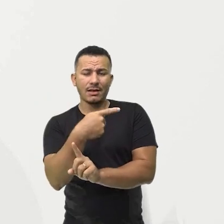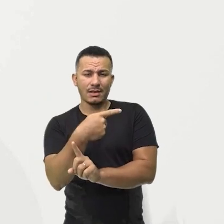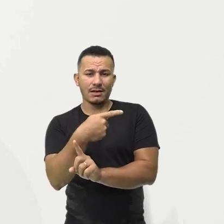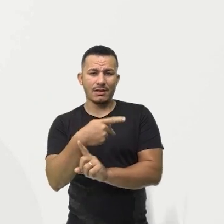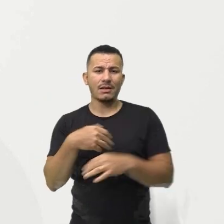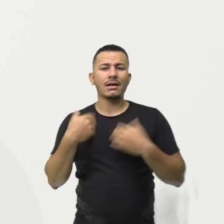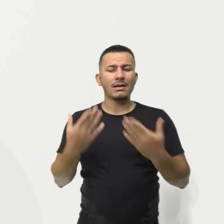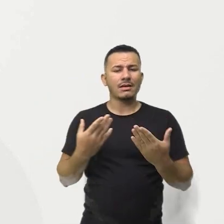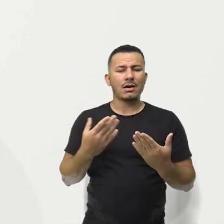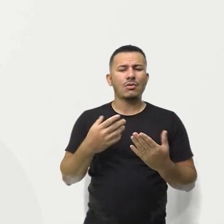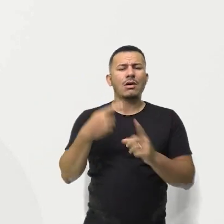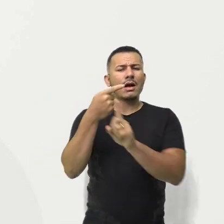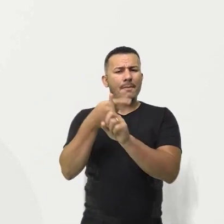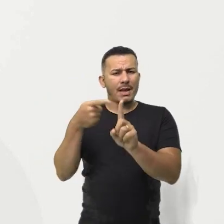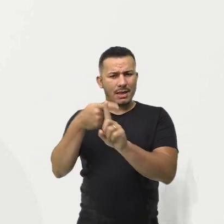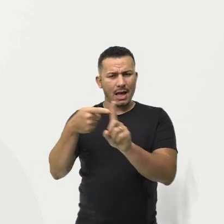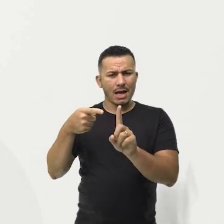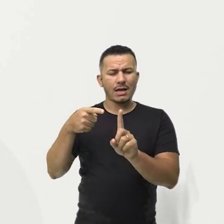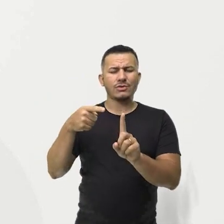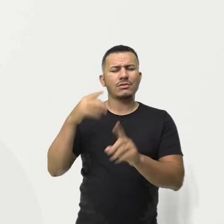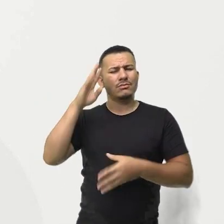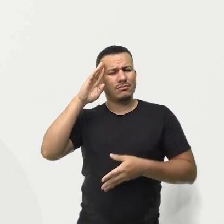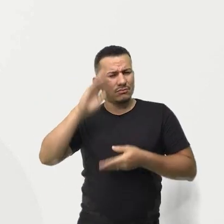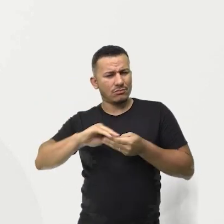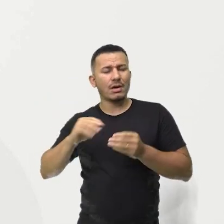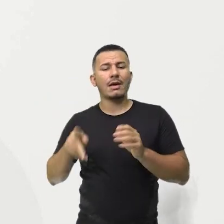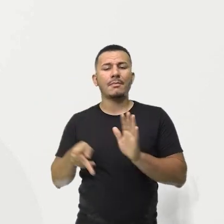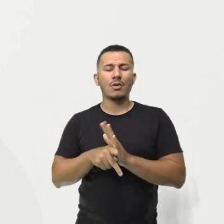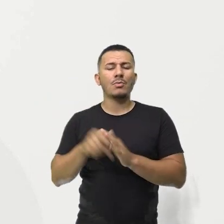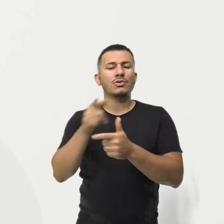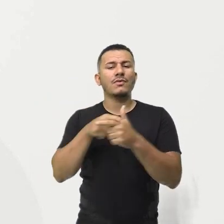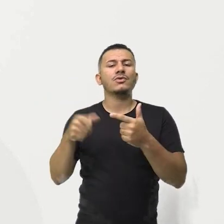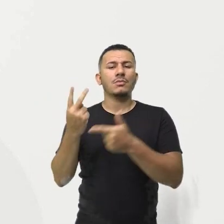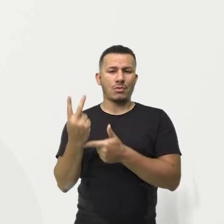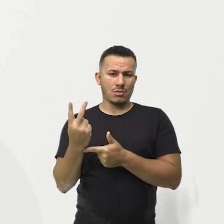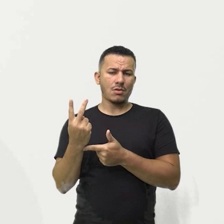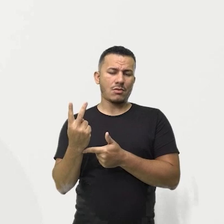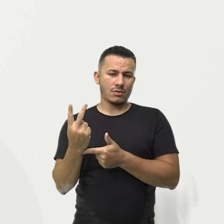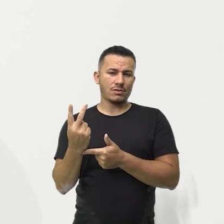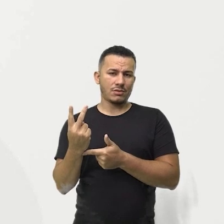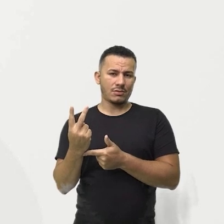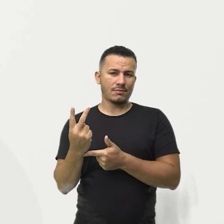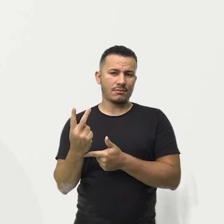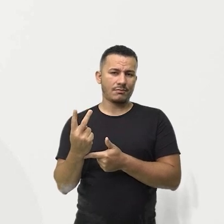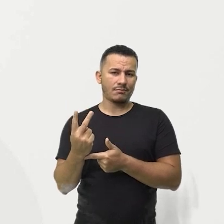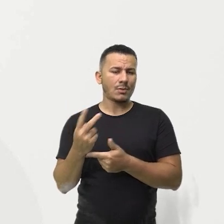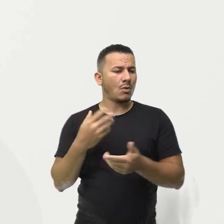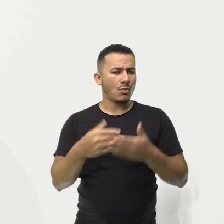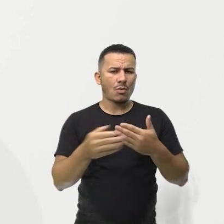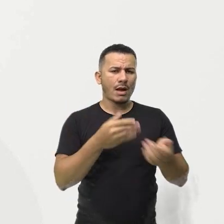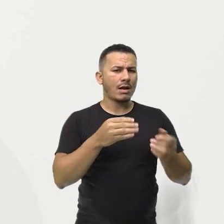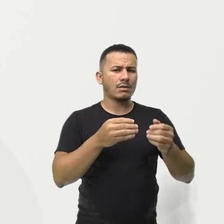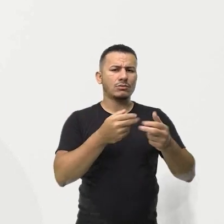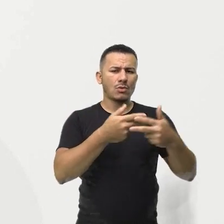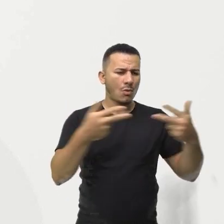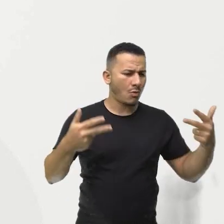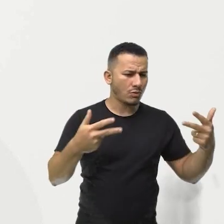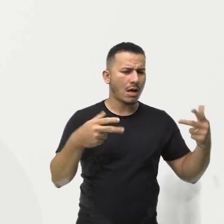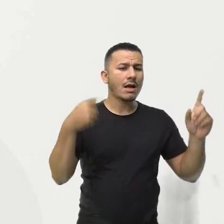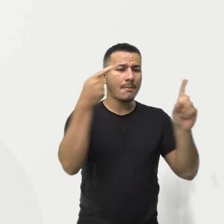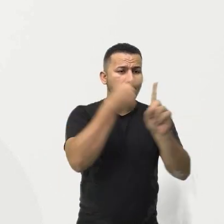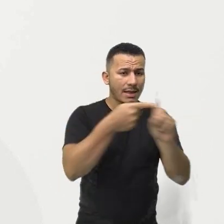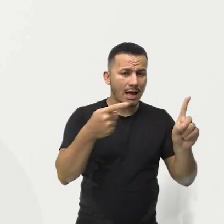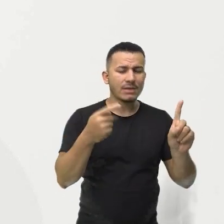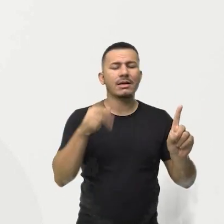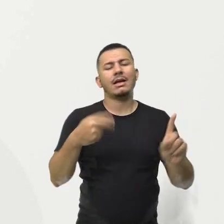a metade, atenção, a metade do polígono anterior.